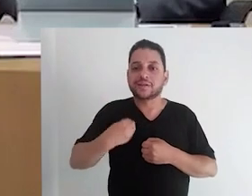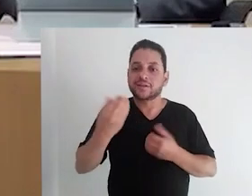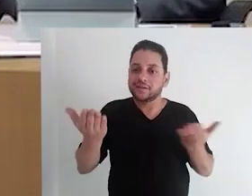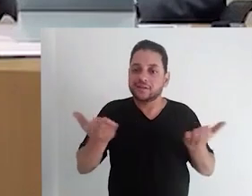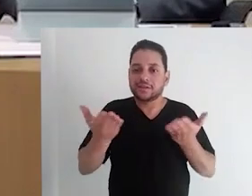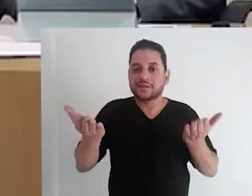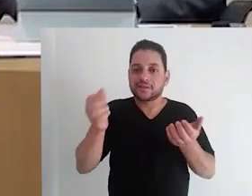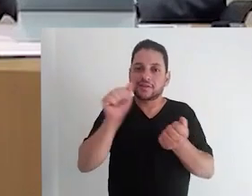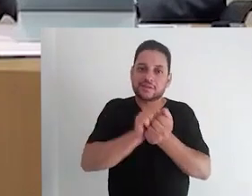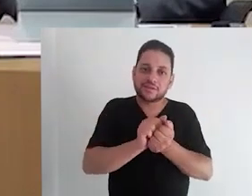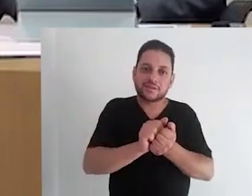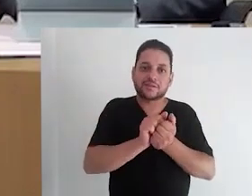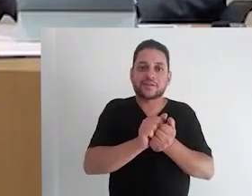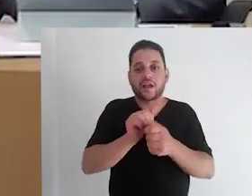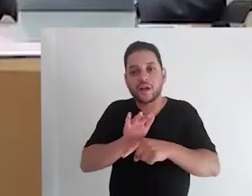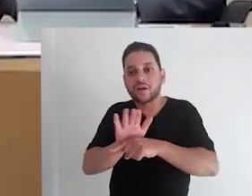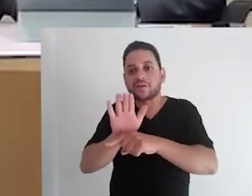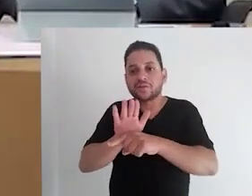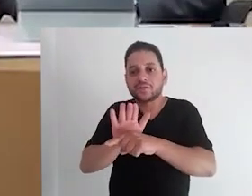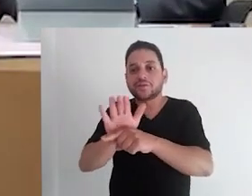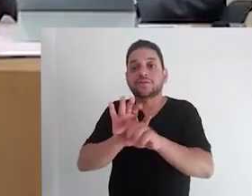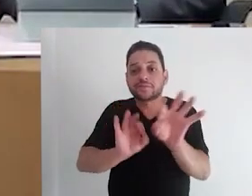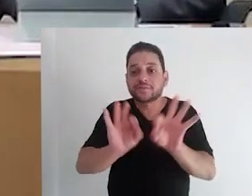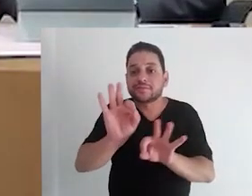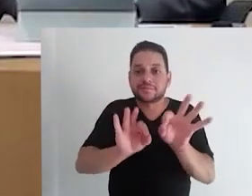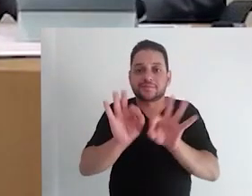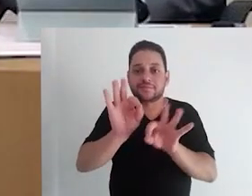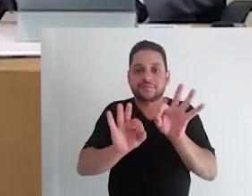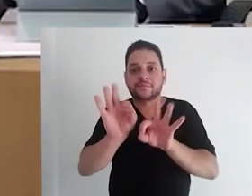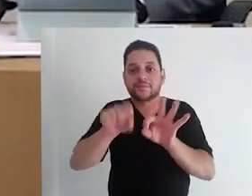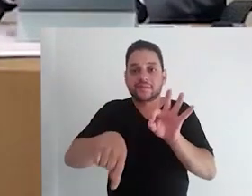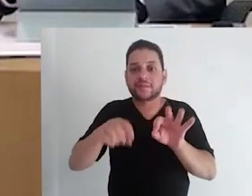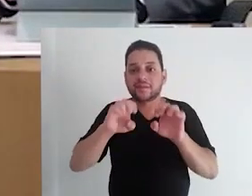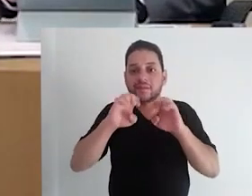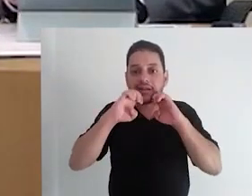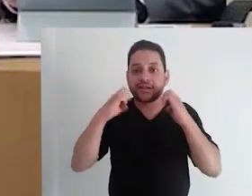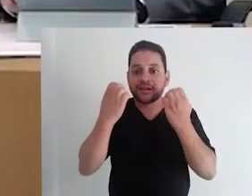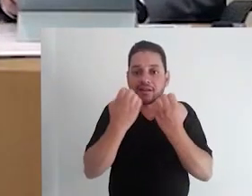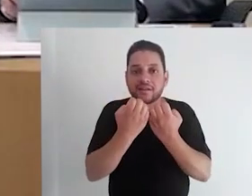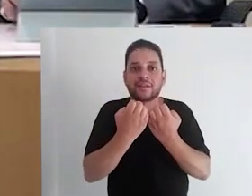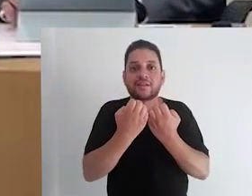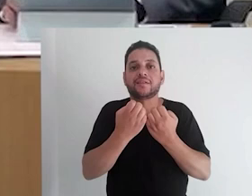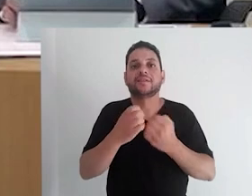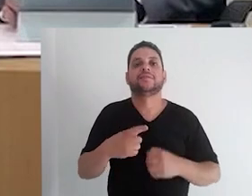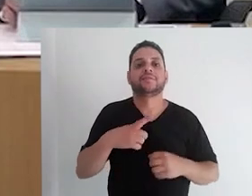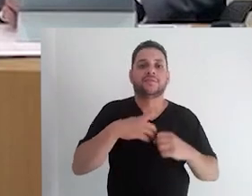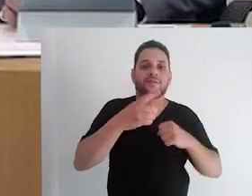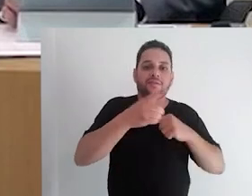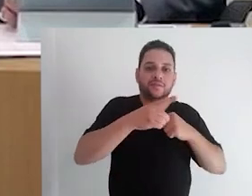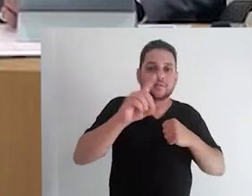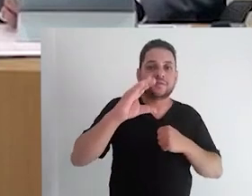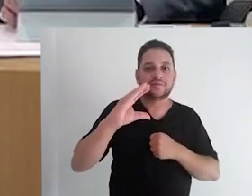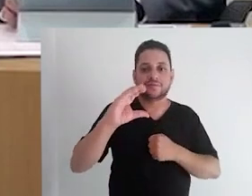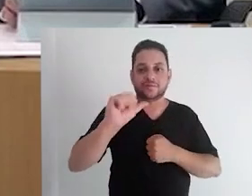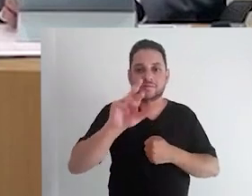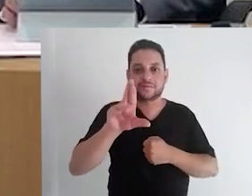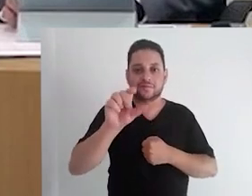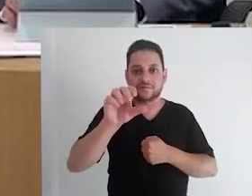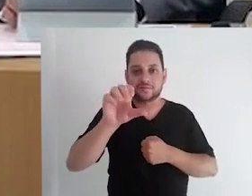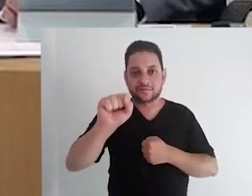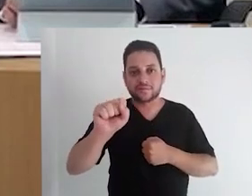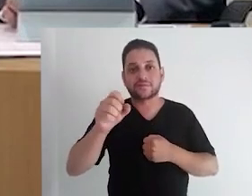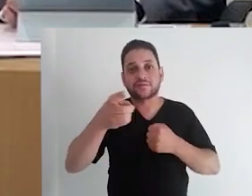nos ajudaram a montar esse evento. Na turma recursal, o doutor Caio Moisés e a doutora